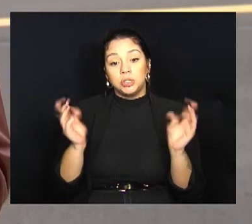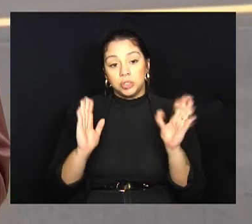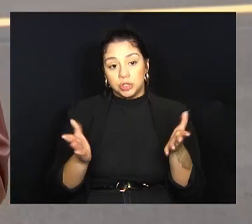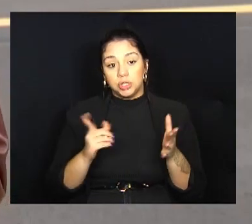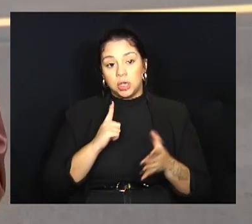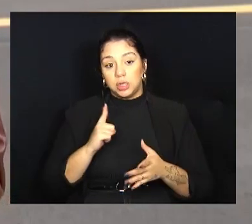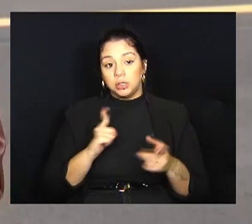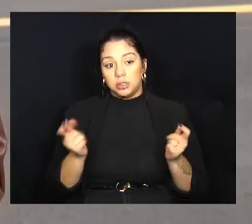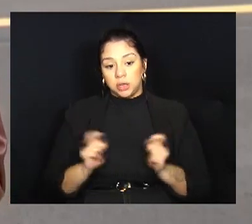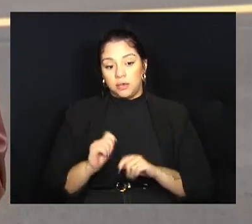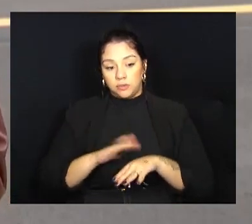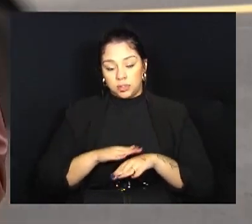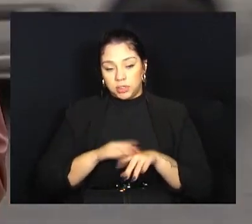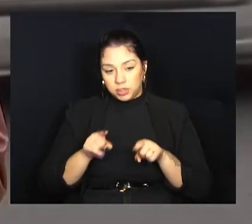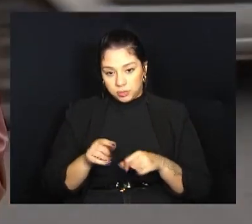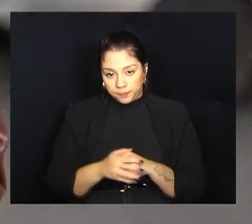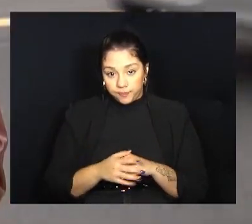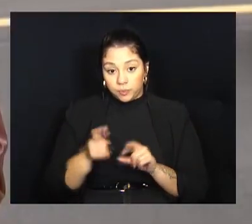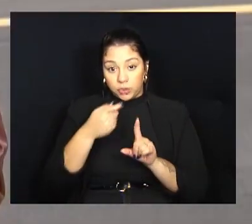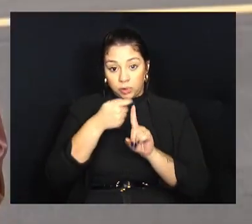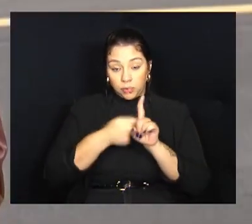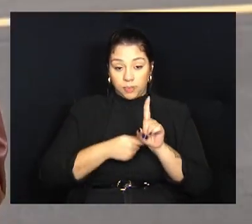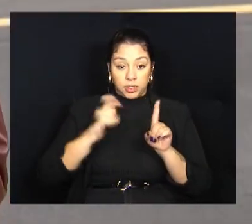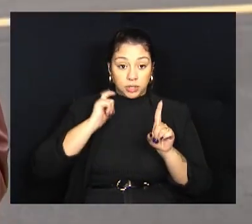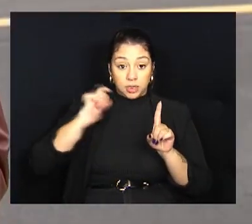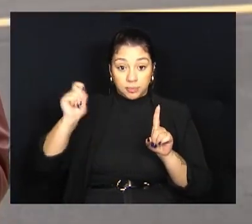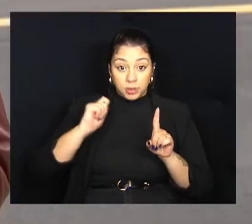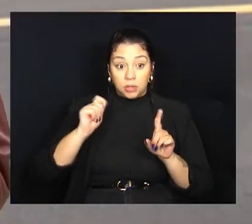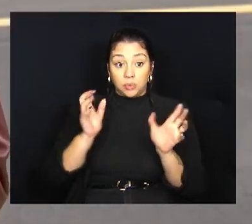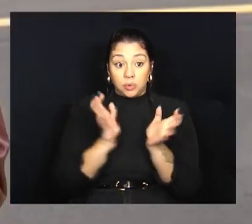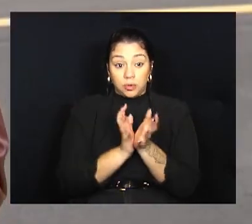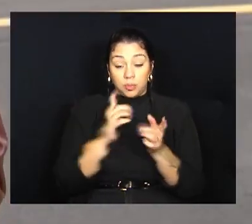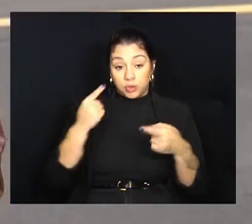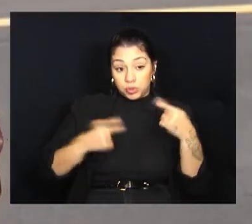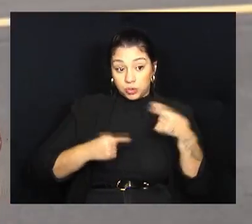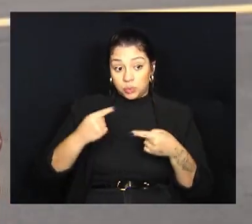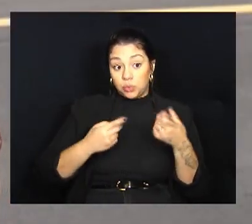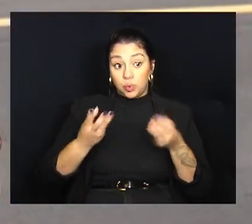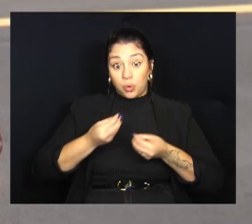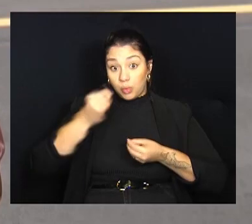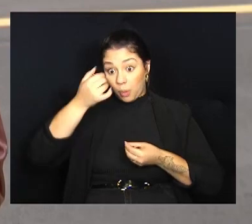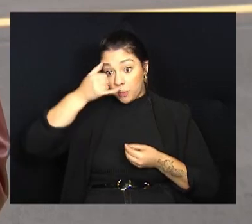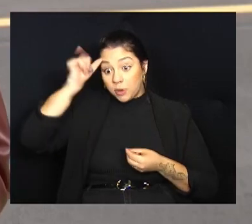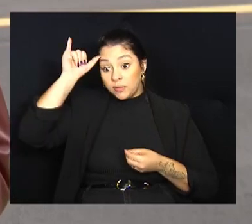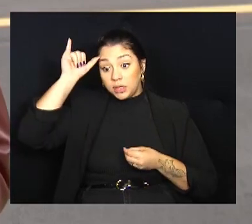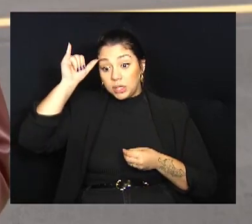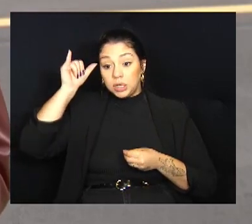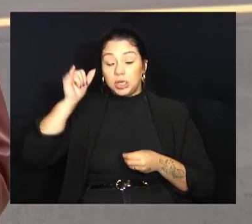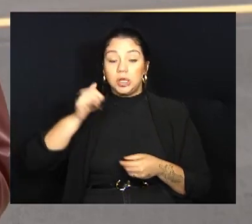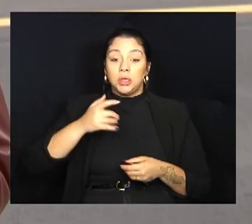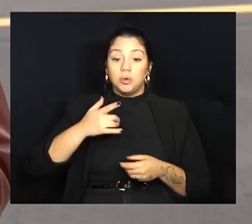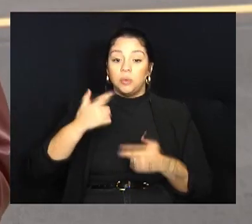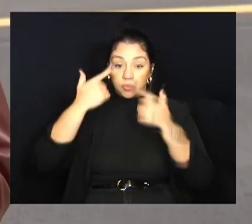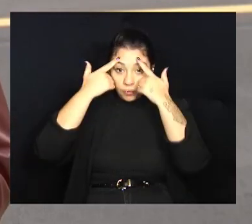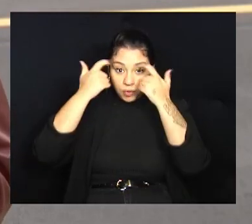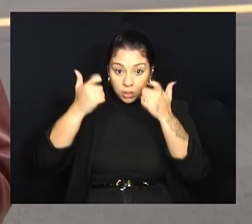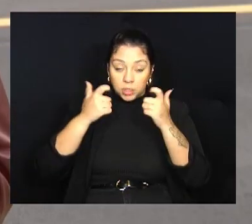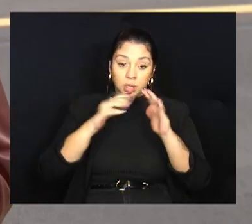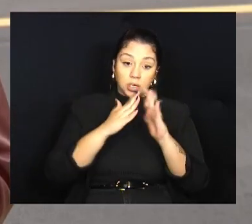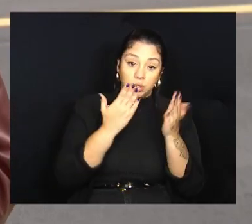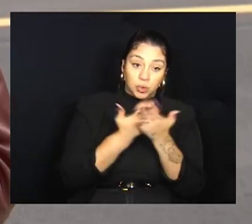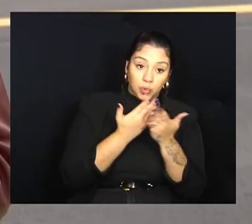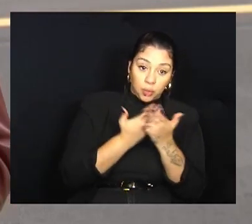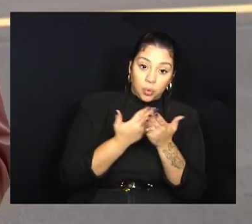No mês de abril, por exemplo, a comissão debateu sobre como prevenir atentados violentos em escolas e creches